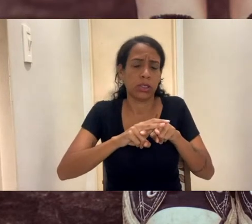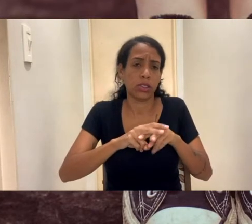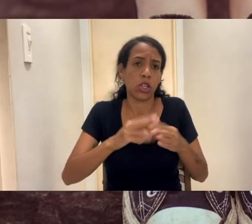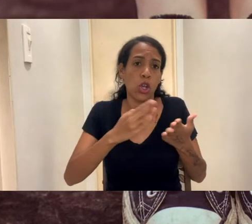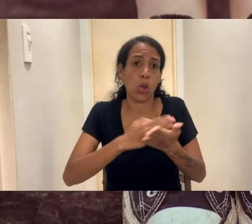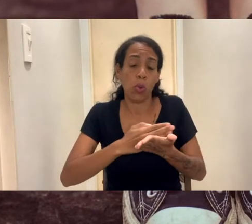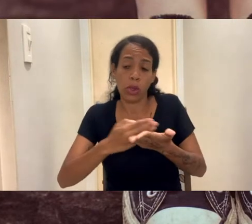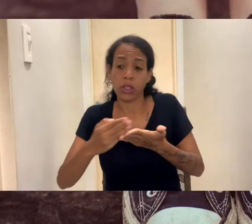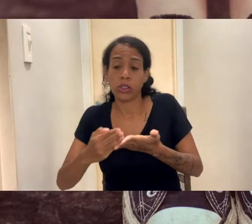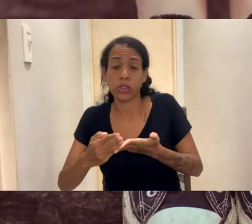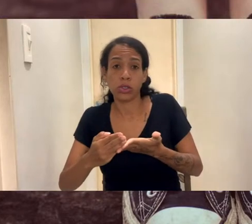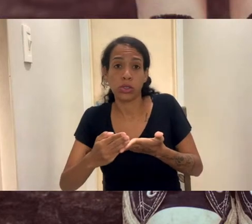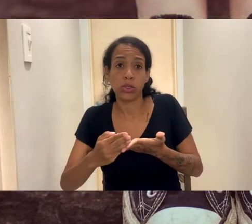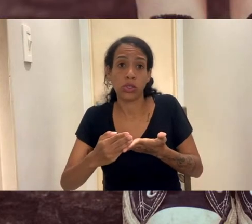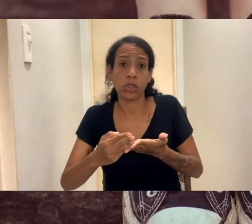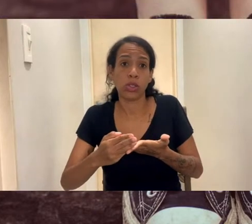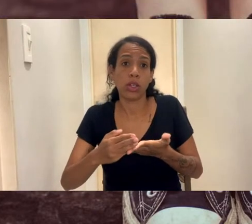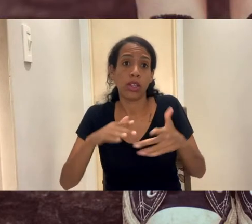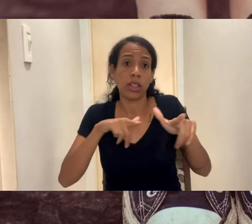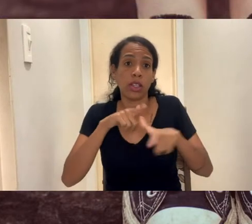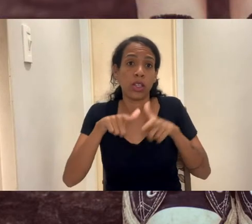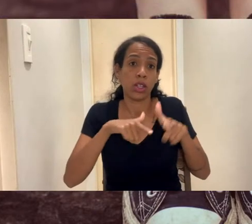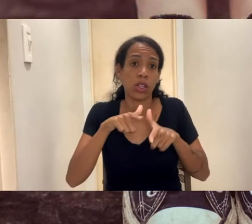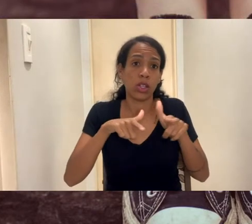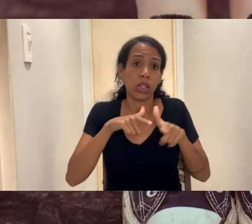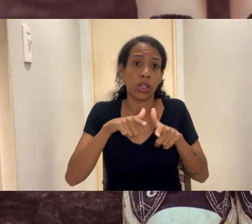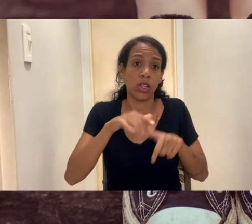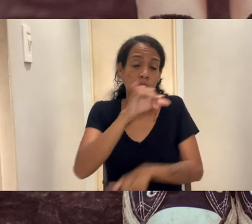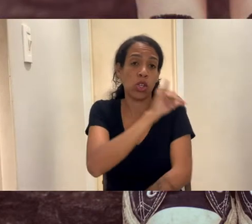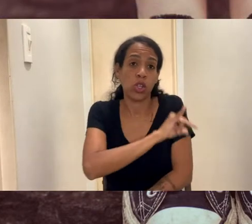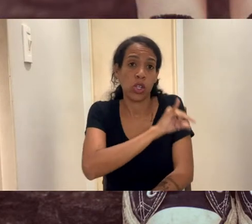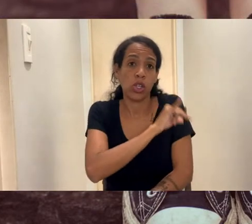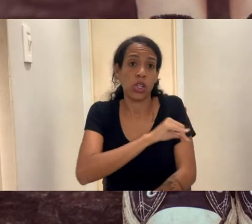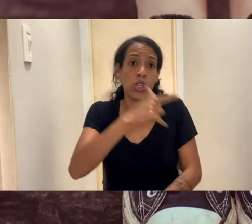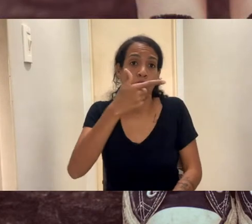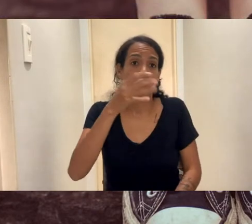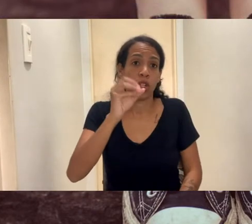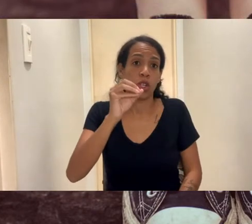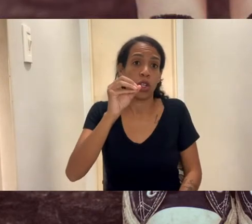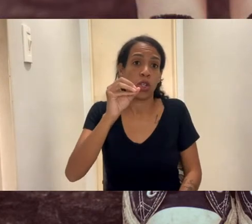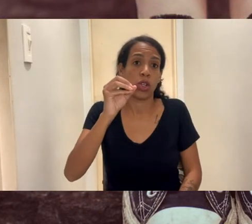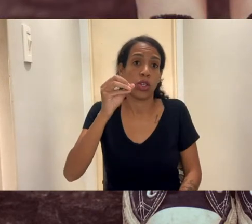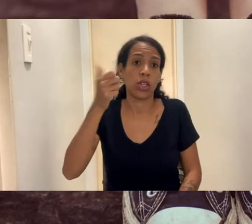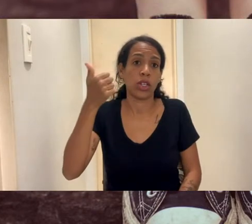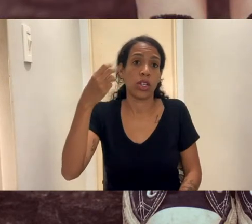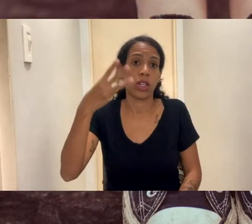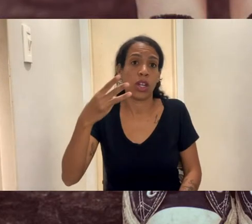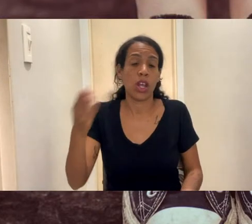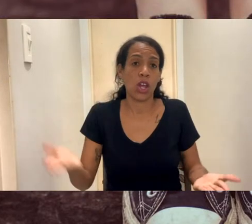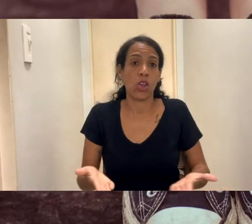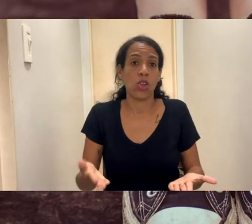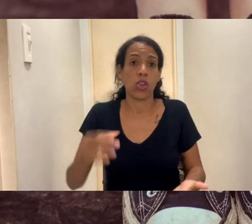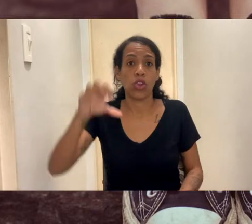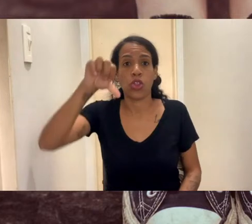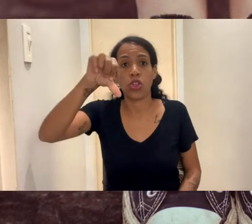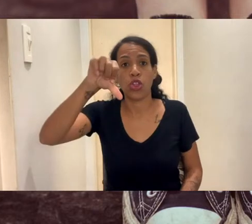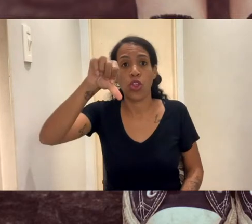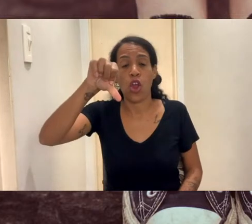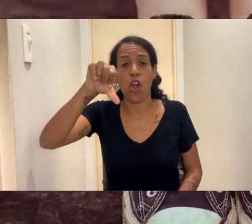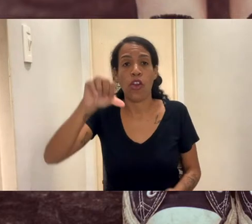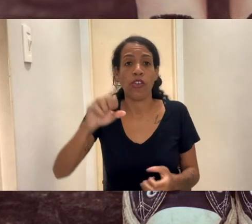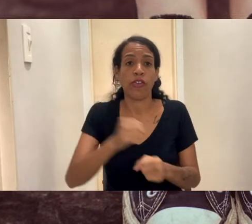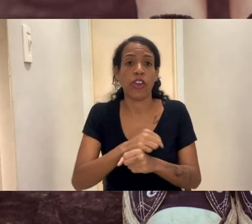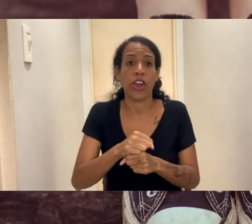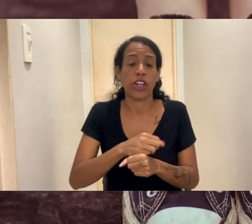comecei a trabalhar no sistema socioeducativo do Rio de Janeiro em 2013. Estou completando 9 anos de experiência